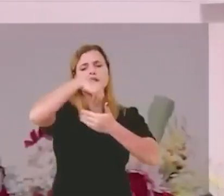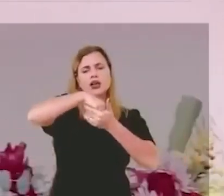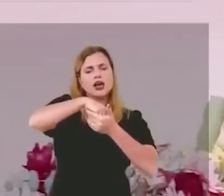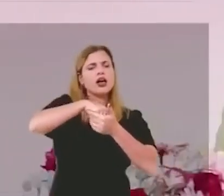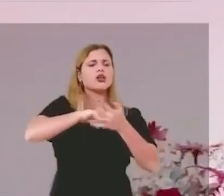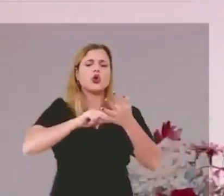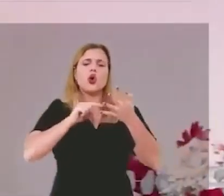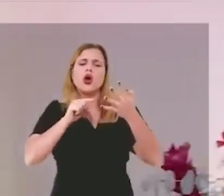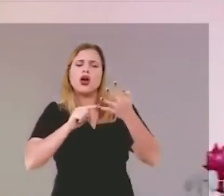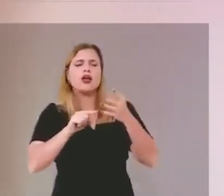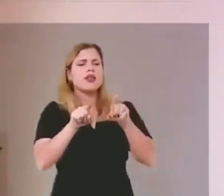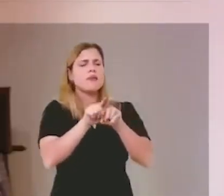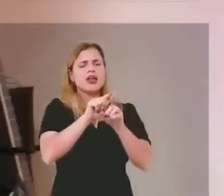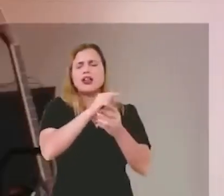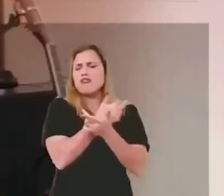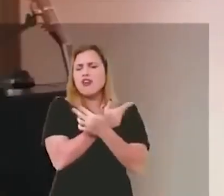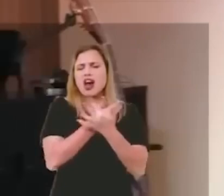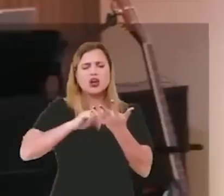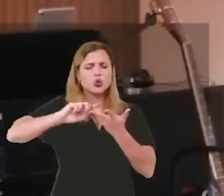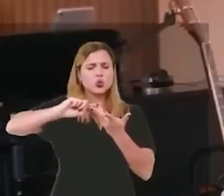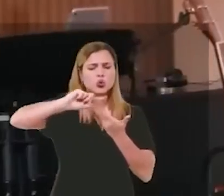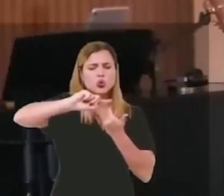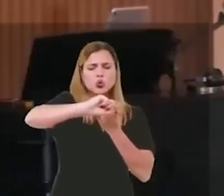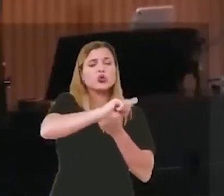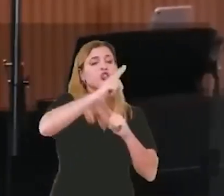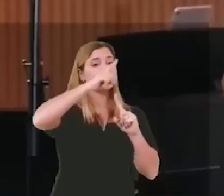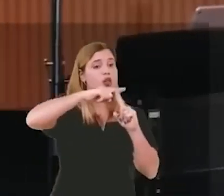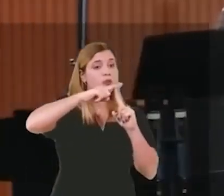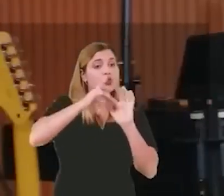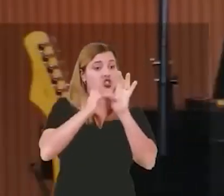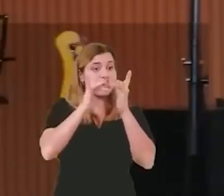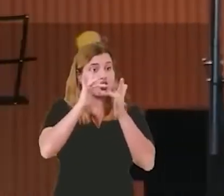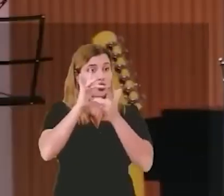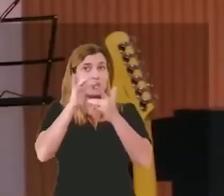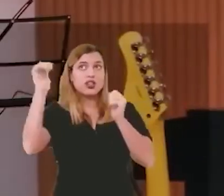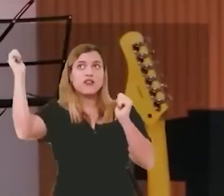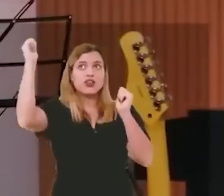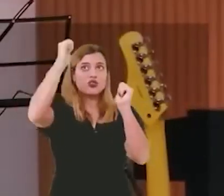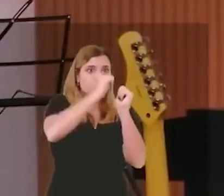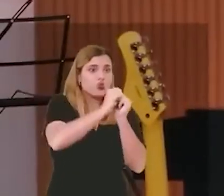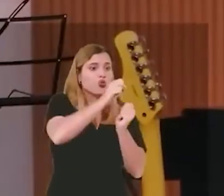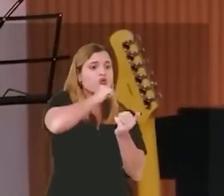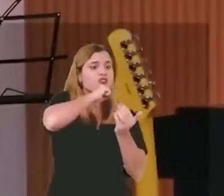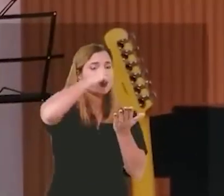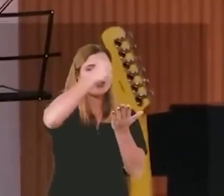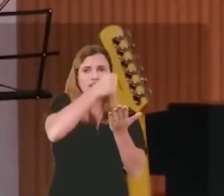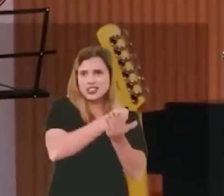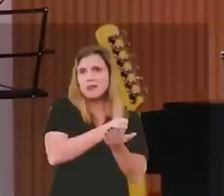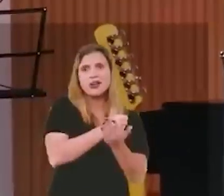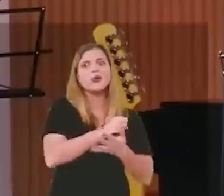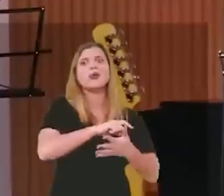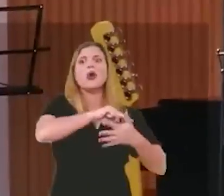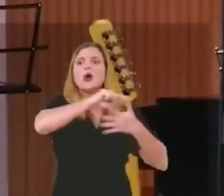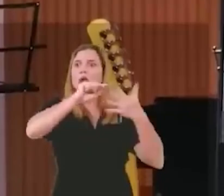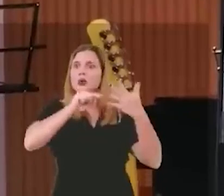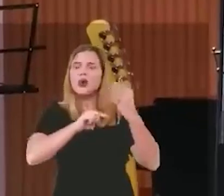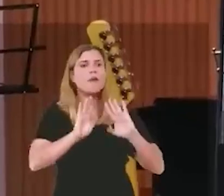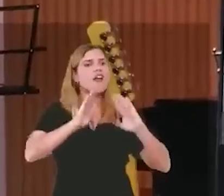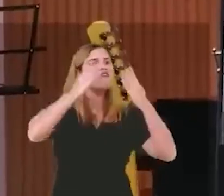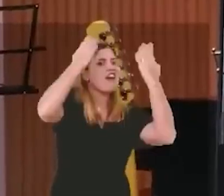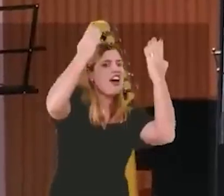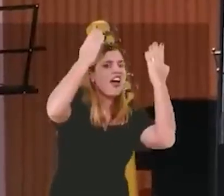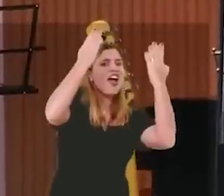tábuas da lei, o vaso com maná, a vara seca de Arão que floresceu, Jesus é representado pelo templo, Jesus é representado pelas festas,